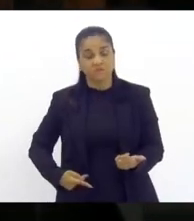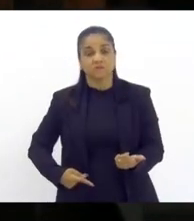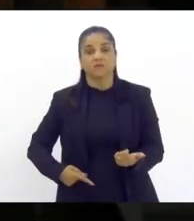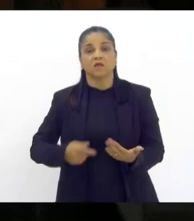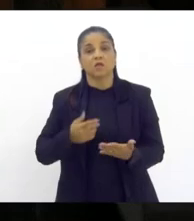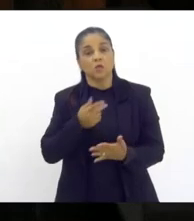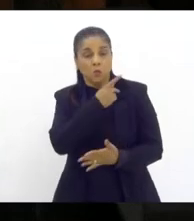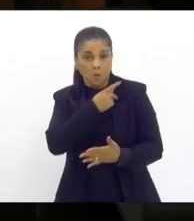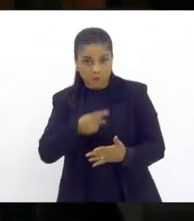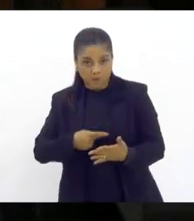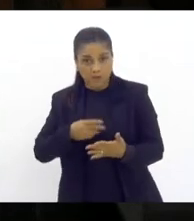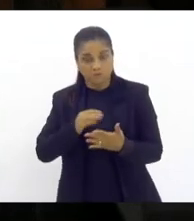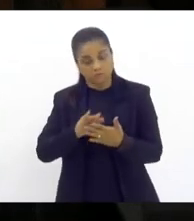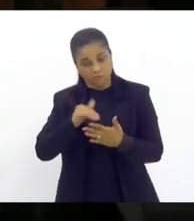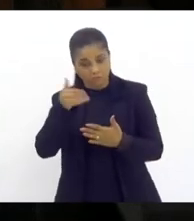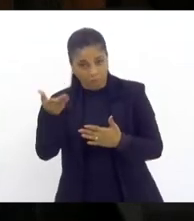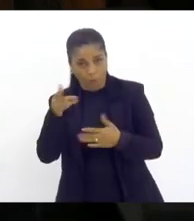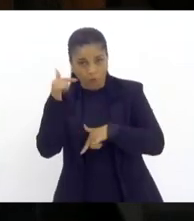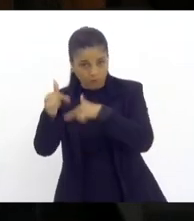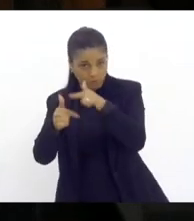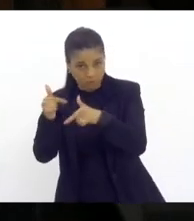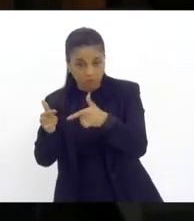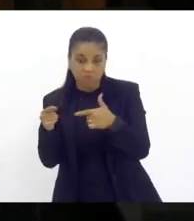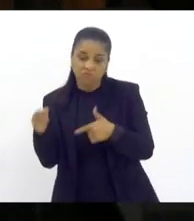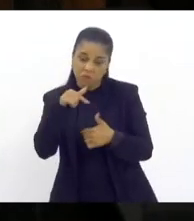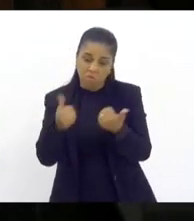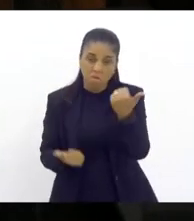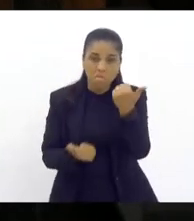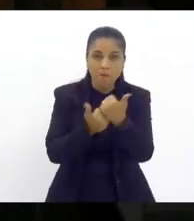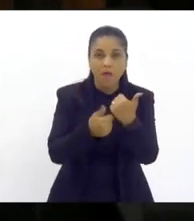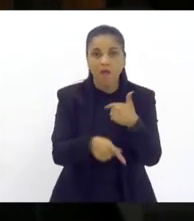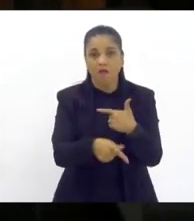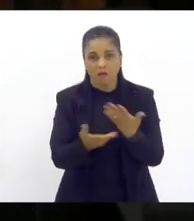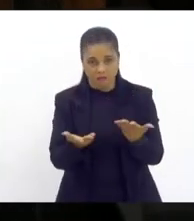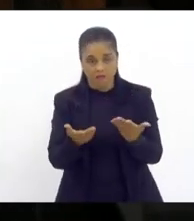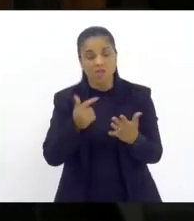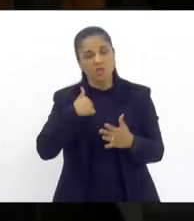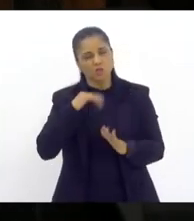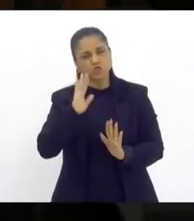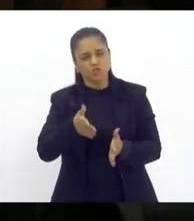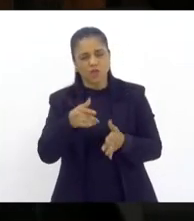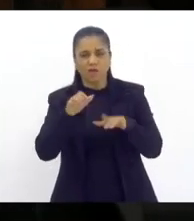o vice-presidente. Eu já vivi aqui